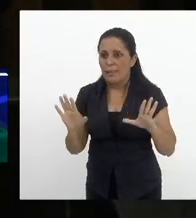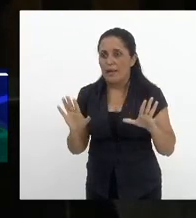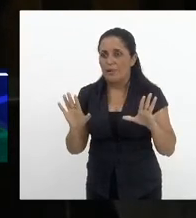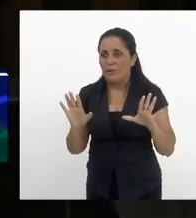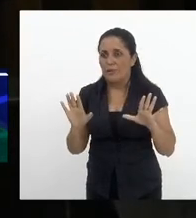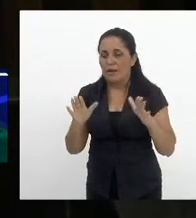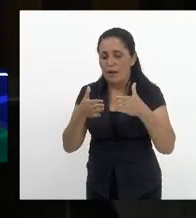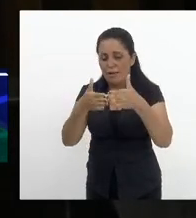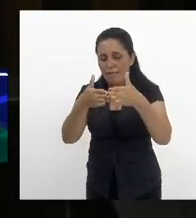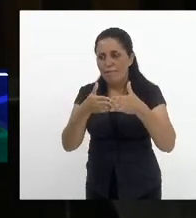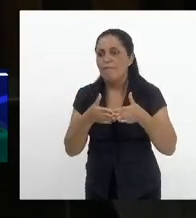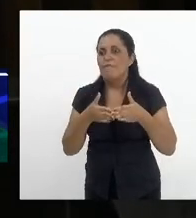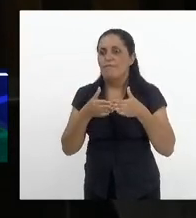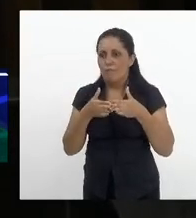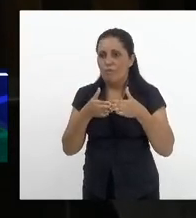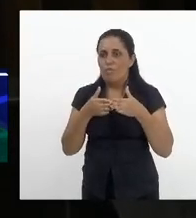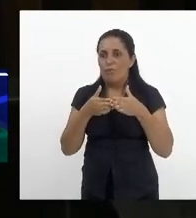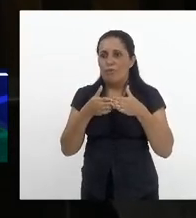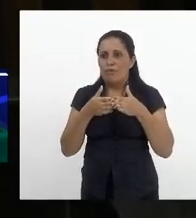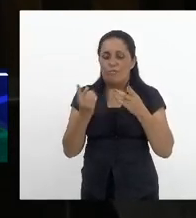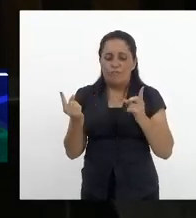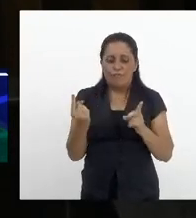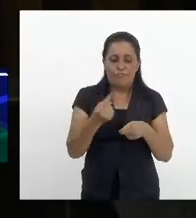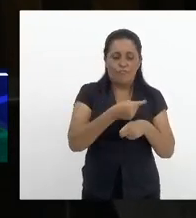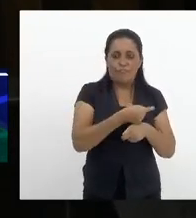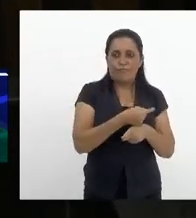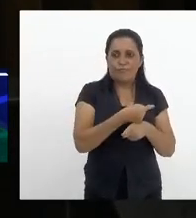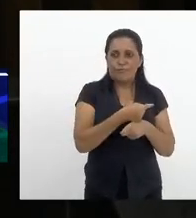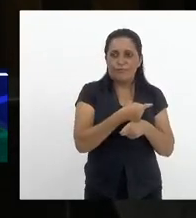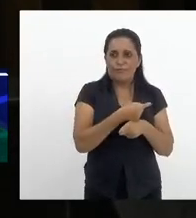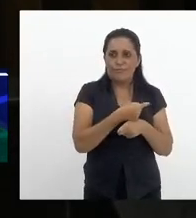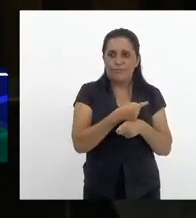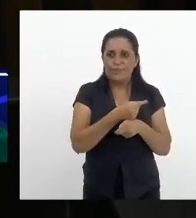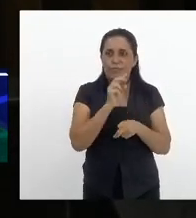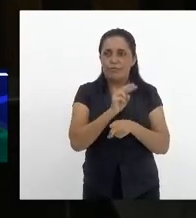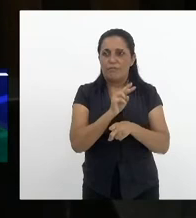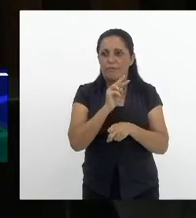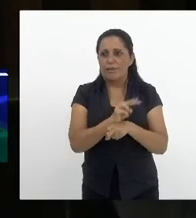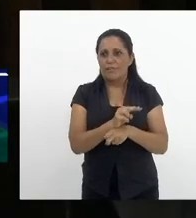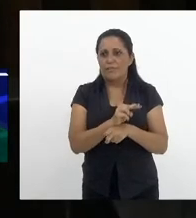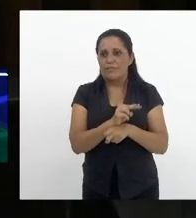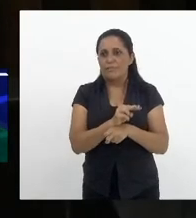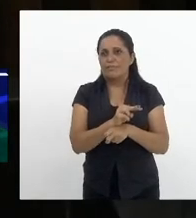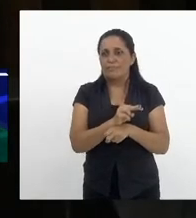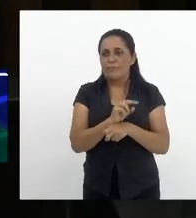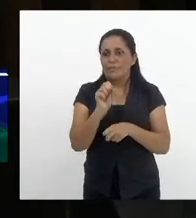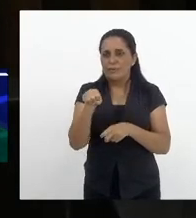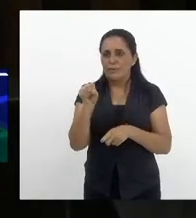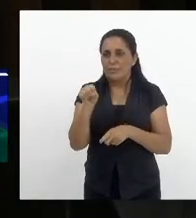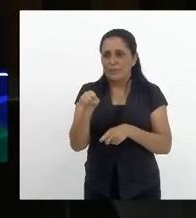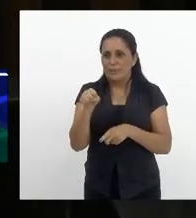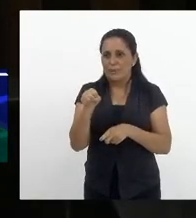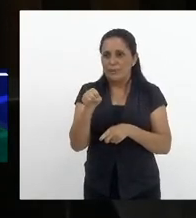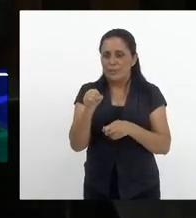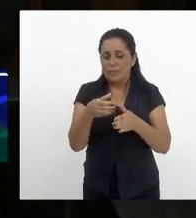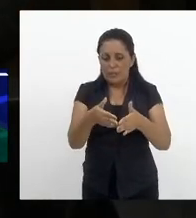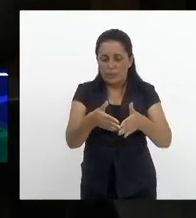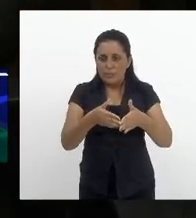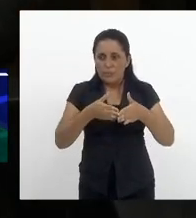a favor dos opositores, essa defesa ela acaba sendo